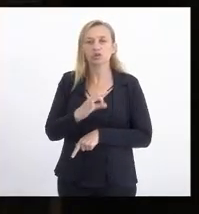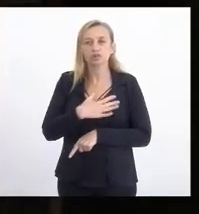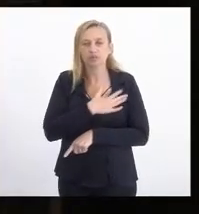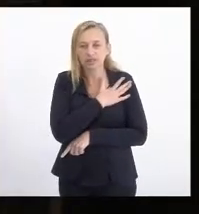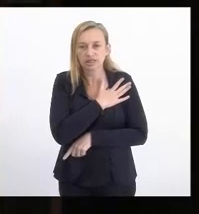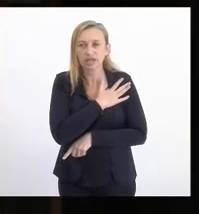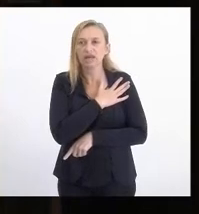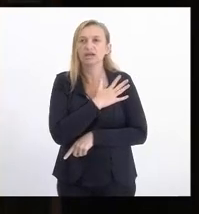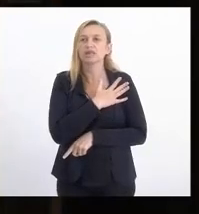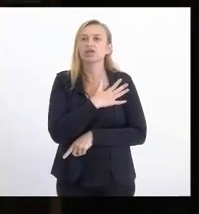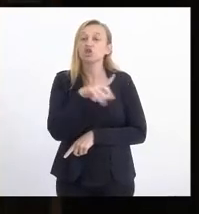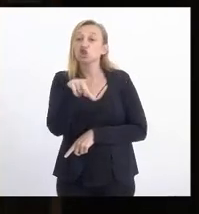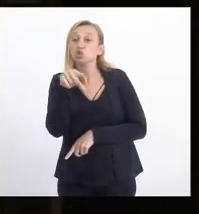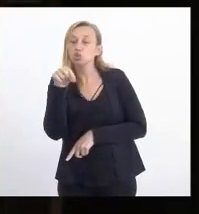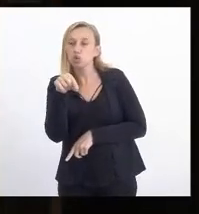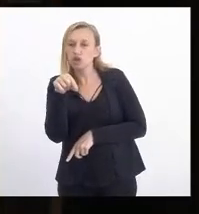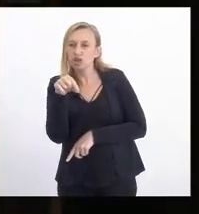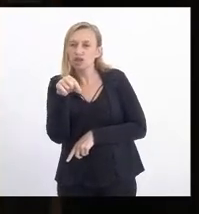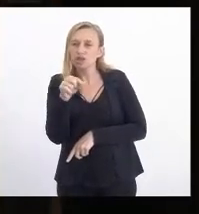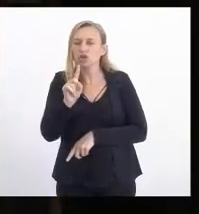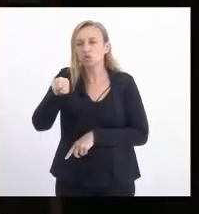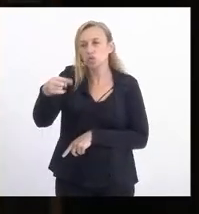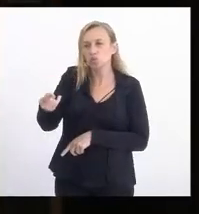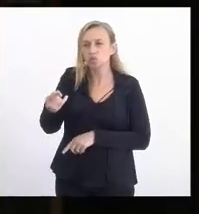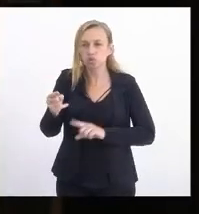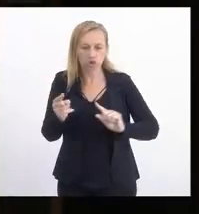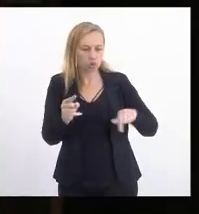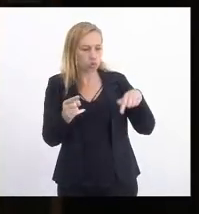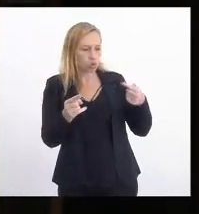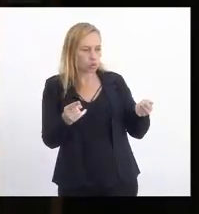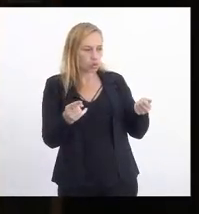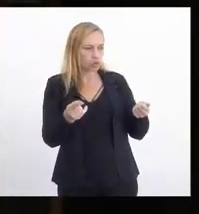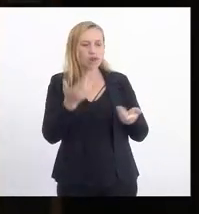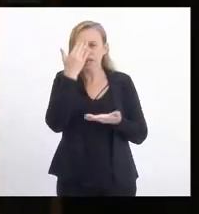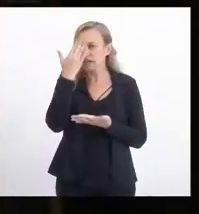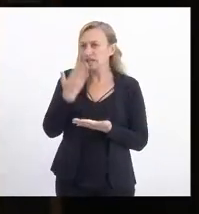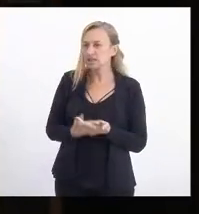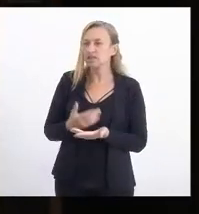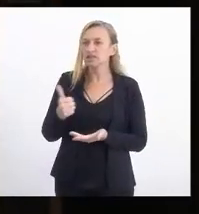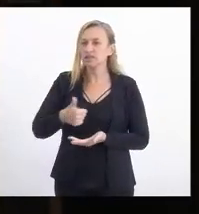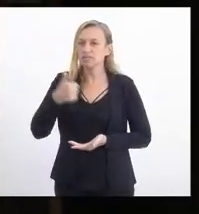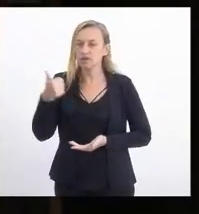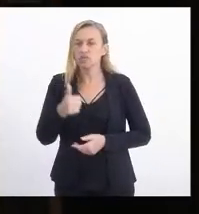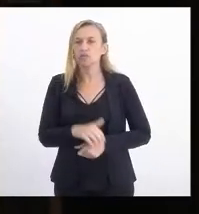é escolher entre um e o outro creio que seria adequado